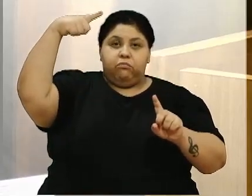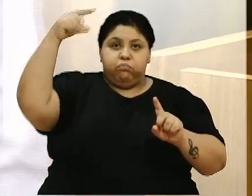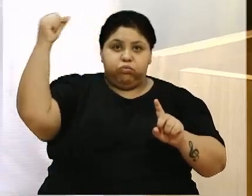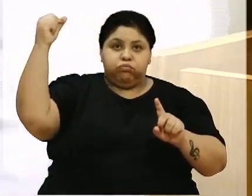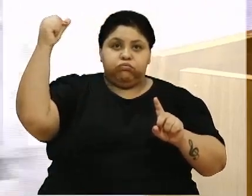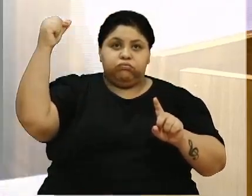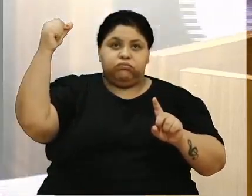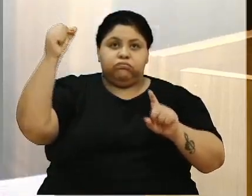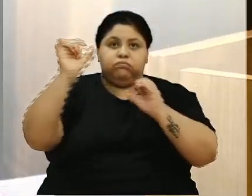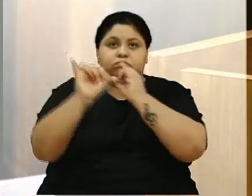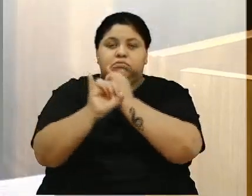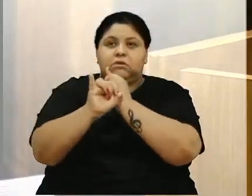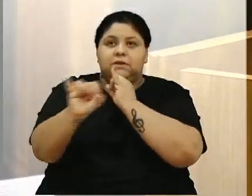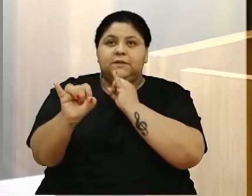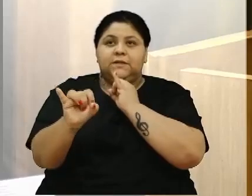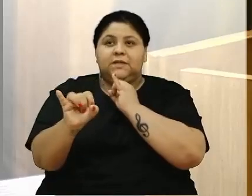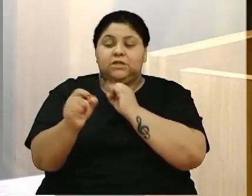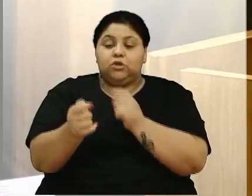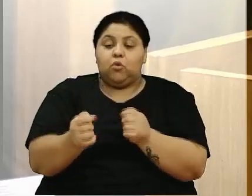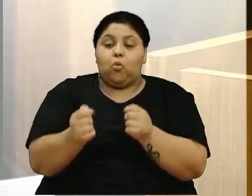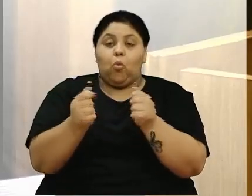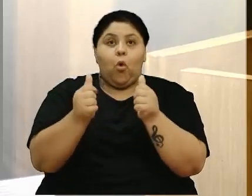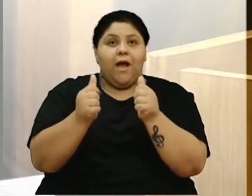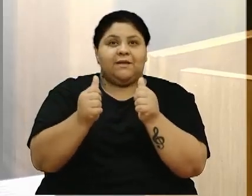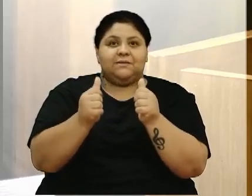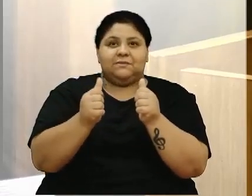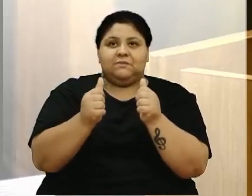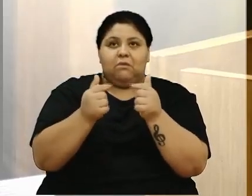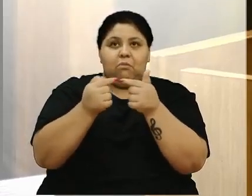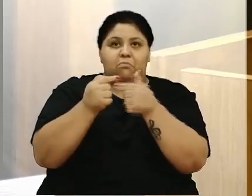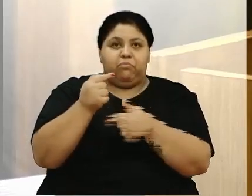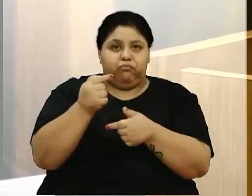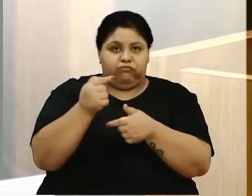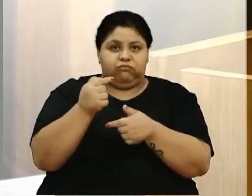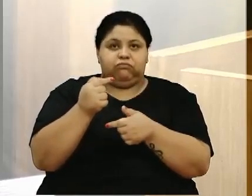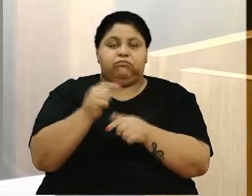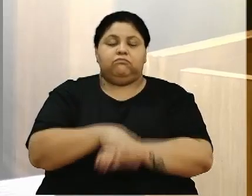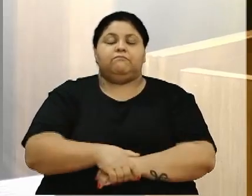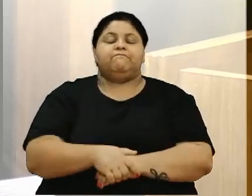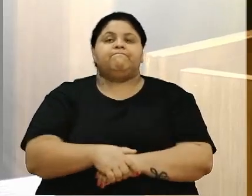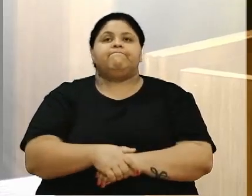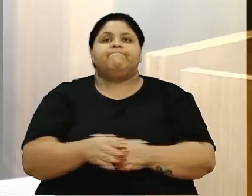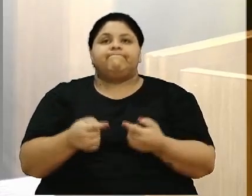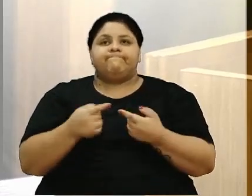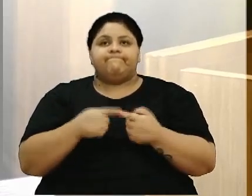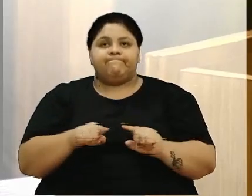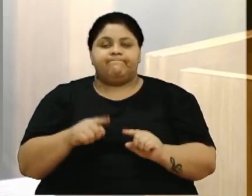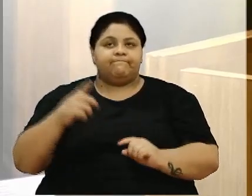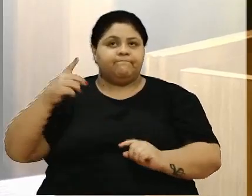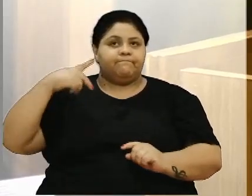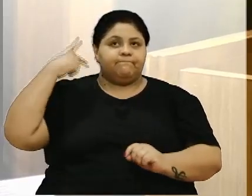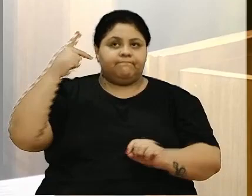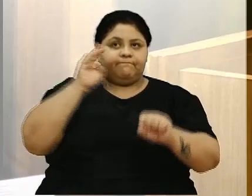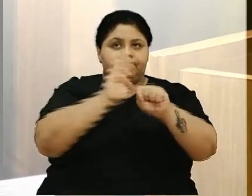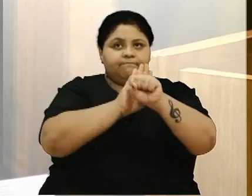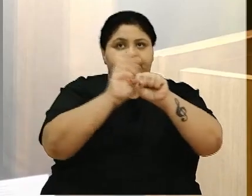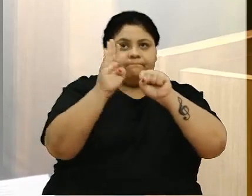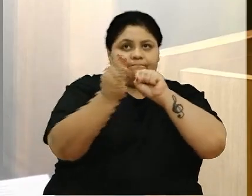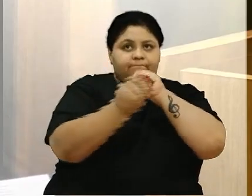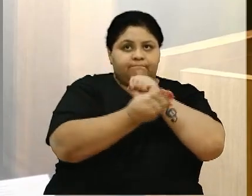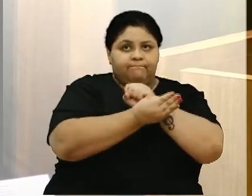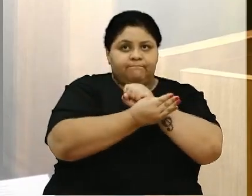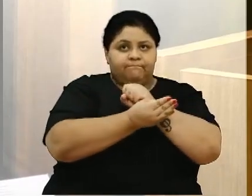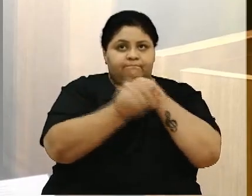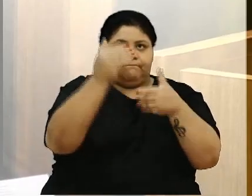internet também já quase não funcionando. Mas eu, como sou um vereador de bairro, que vivo nas